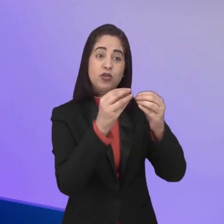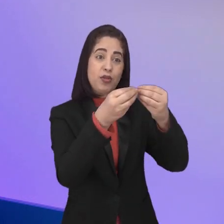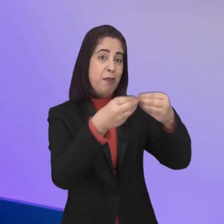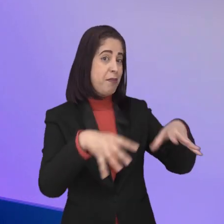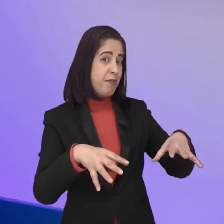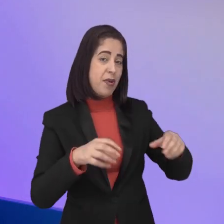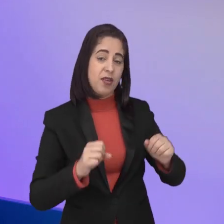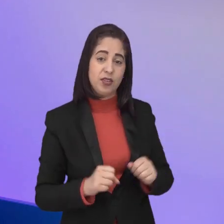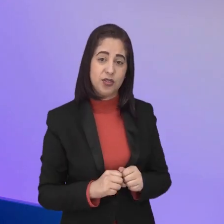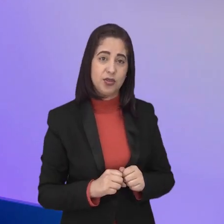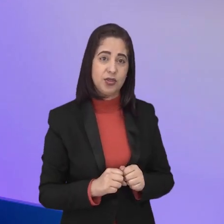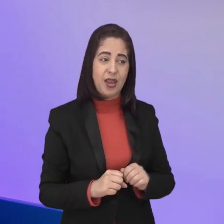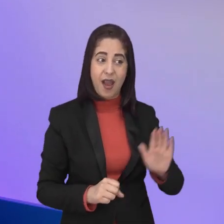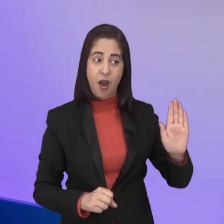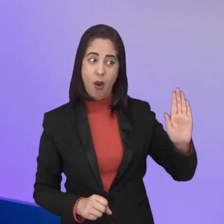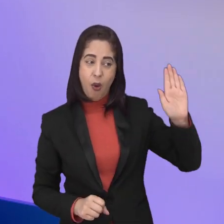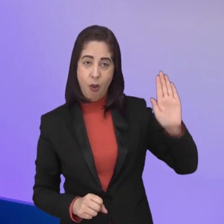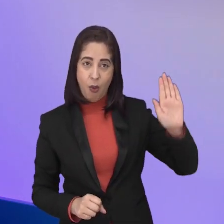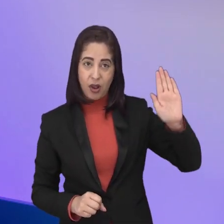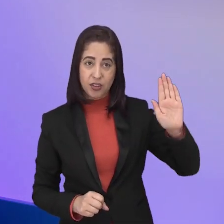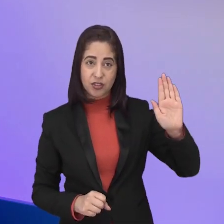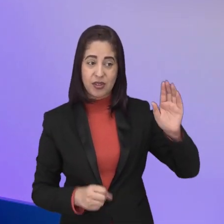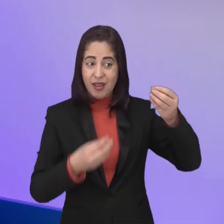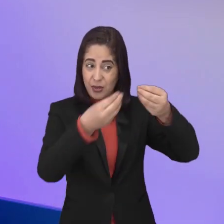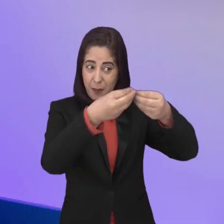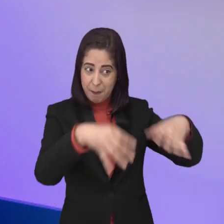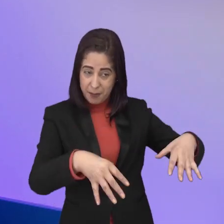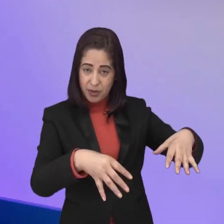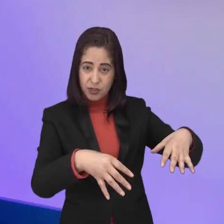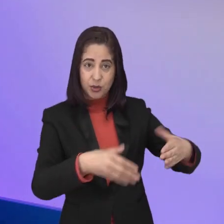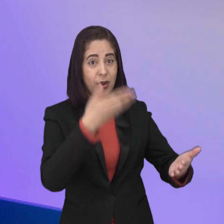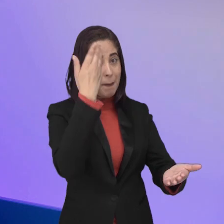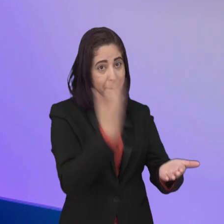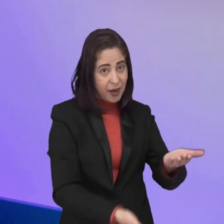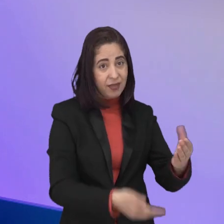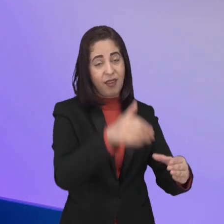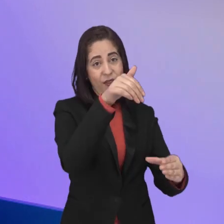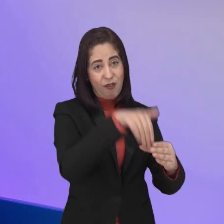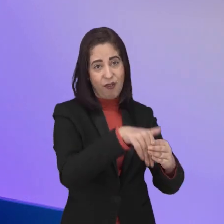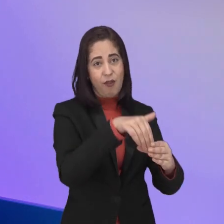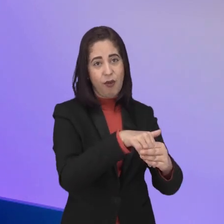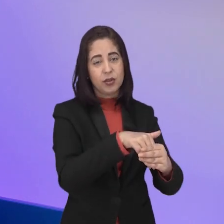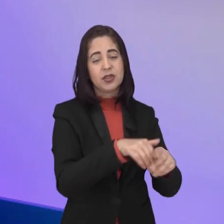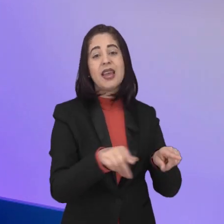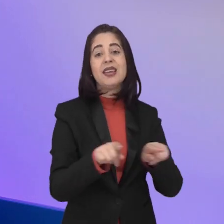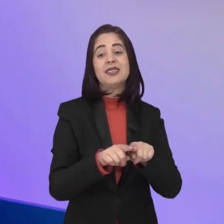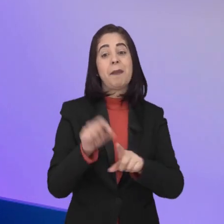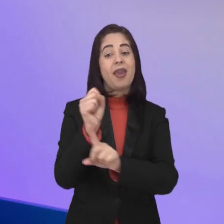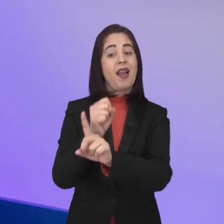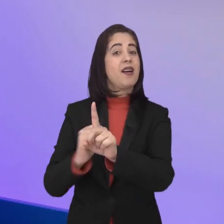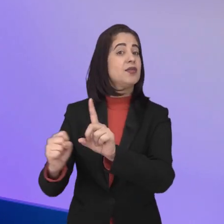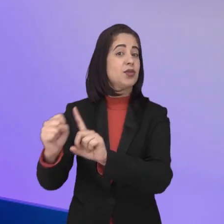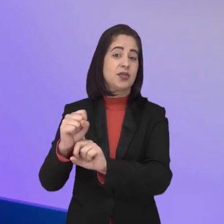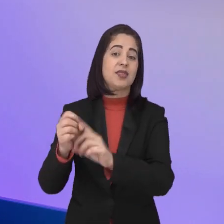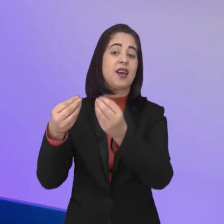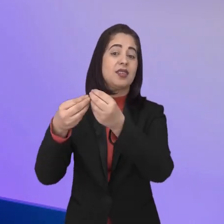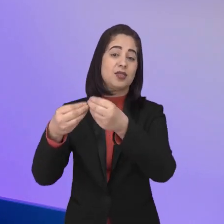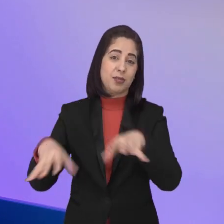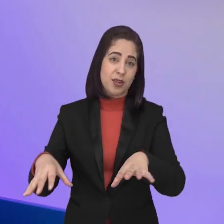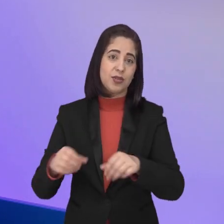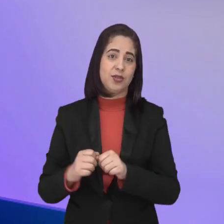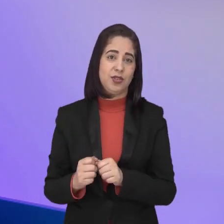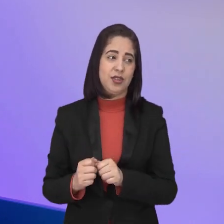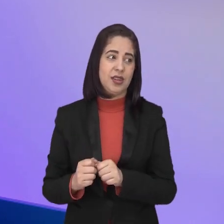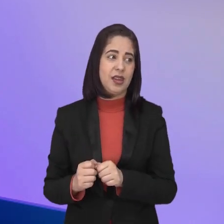irreversível, não só para o candidato que está sendo prejudicado e perderá a eleição, né? Como para a sociedade de um modo